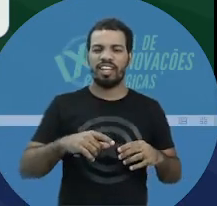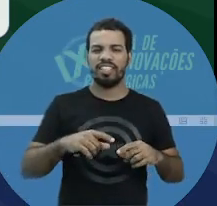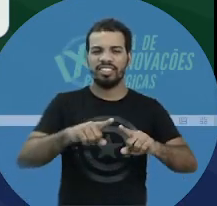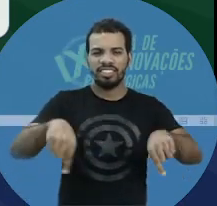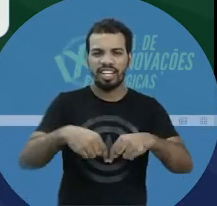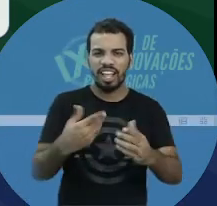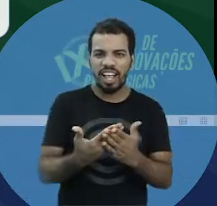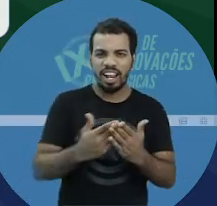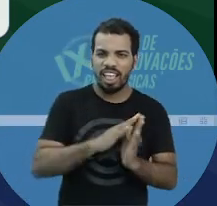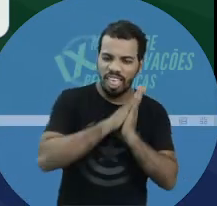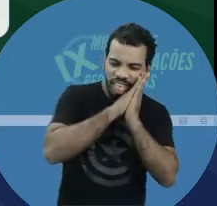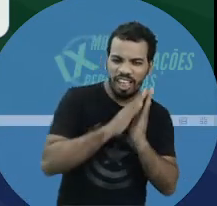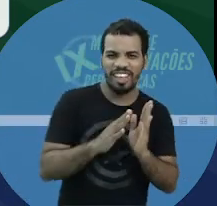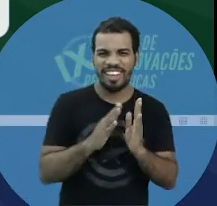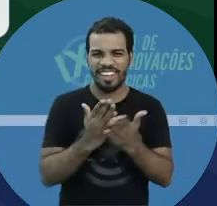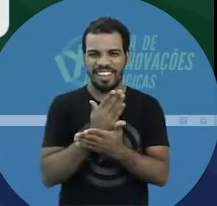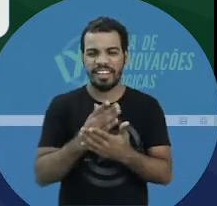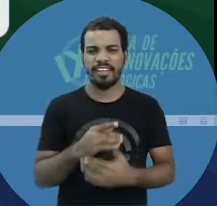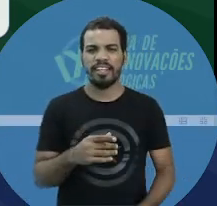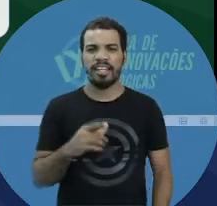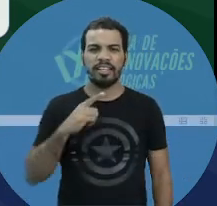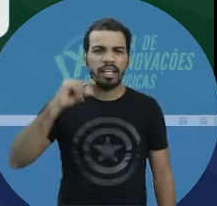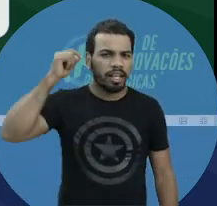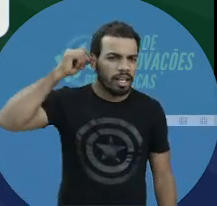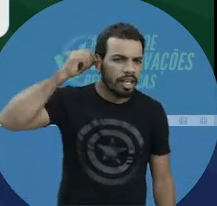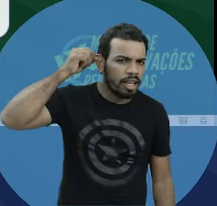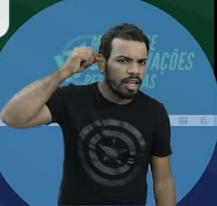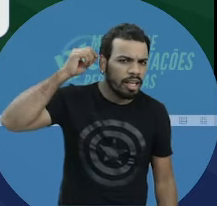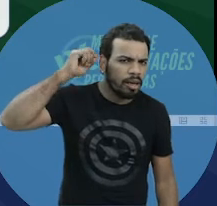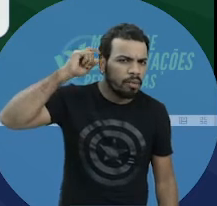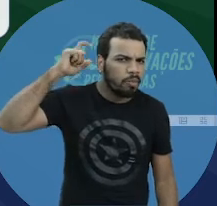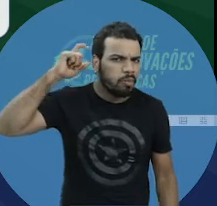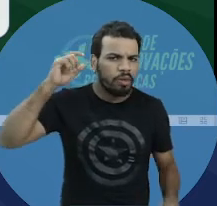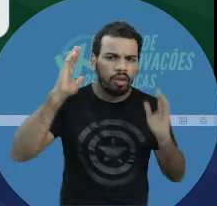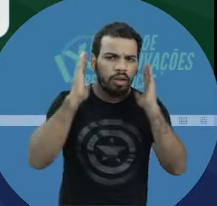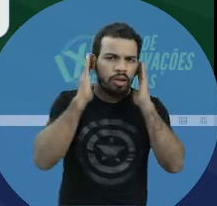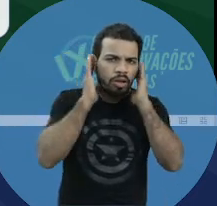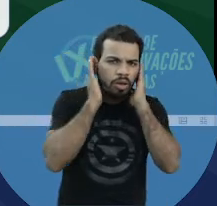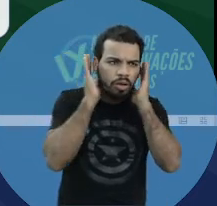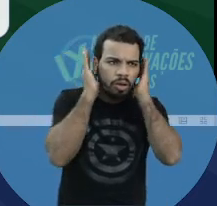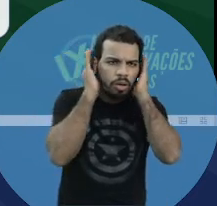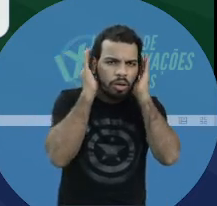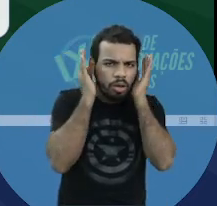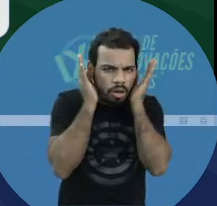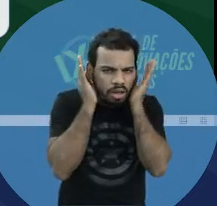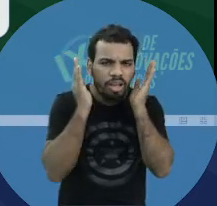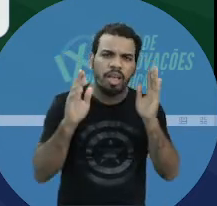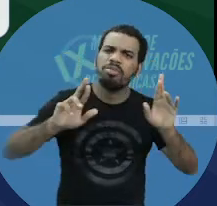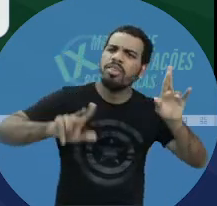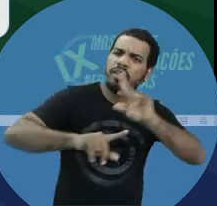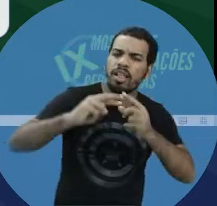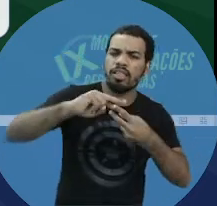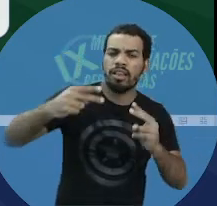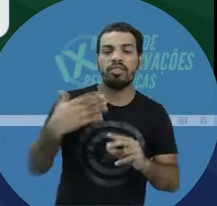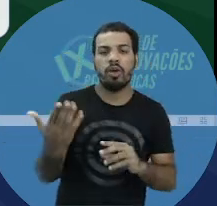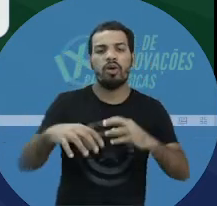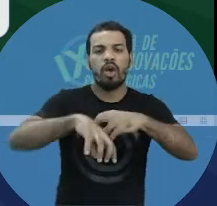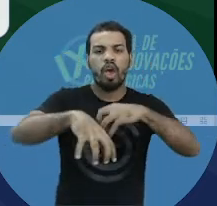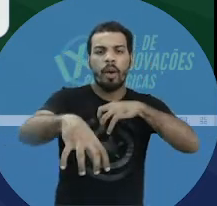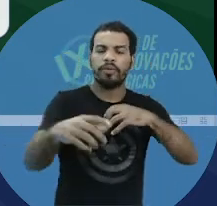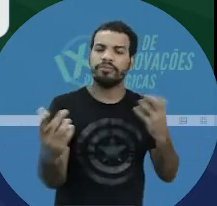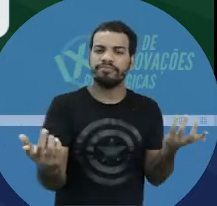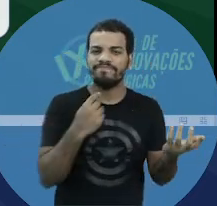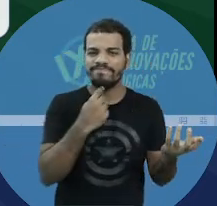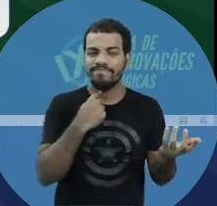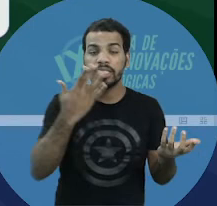eles acham interessante, né? Que tem uma orelhazinha do lóbulo solto, o lóbulo preso. Mas aí, o remoto não possibilita isso. Então, o gráfico muitas